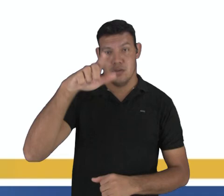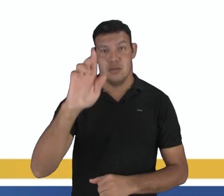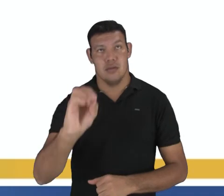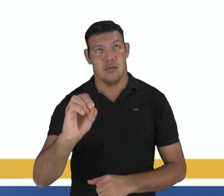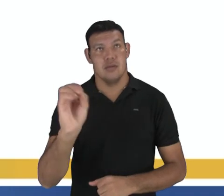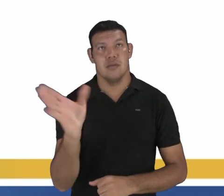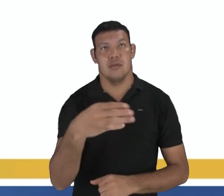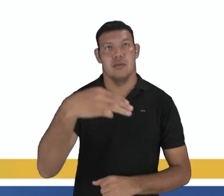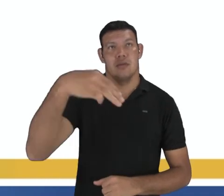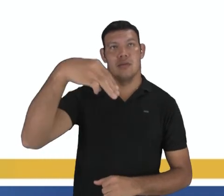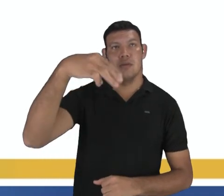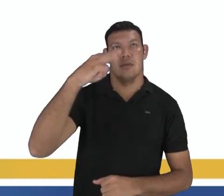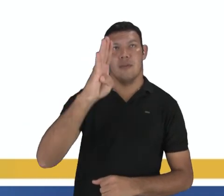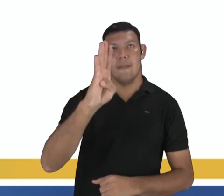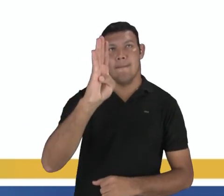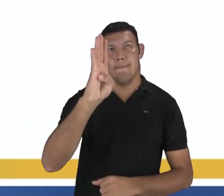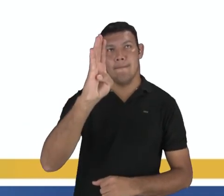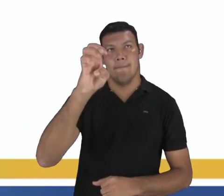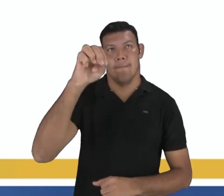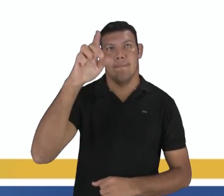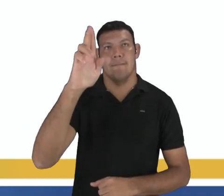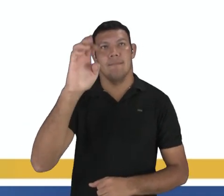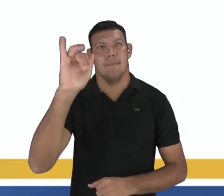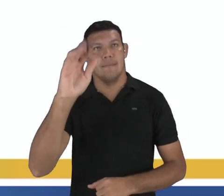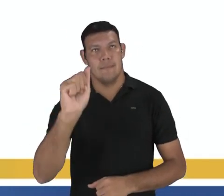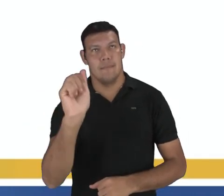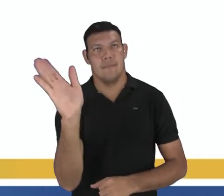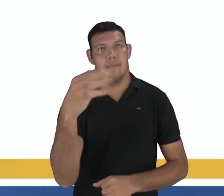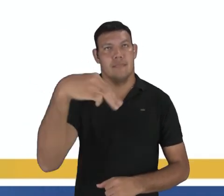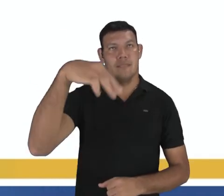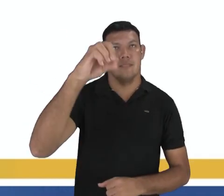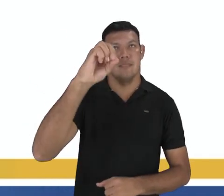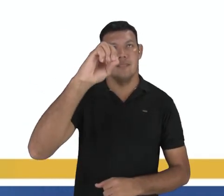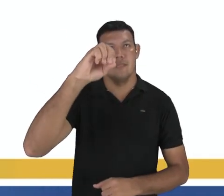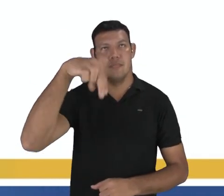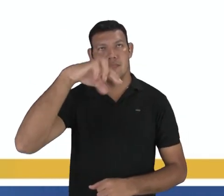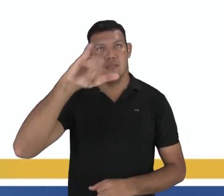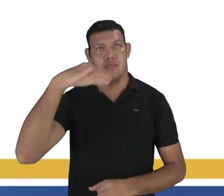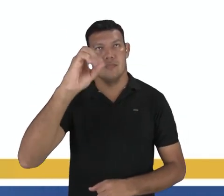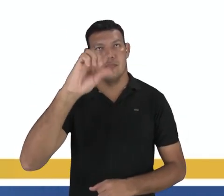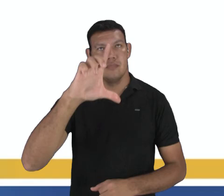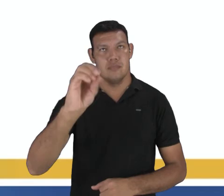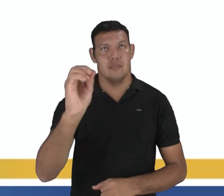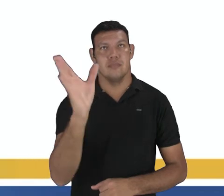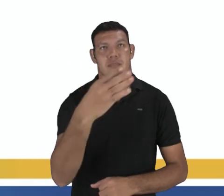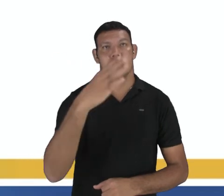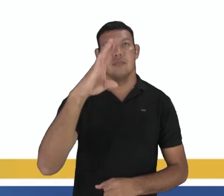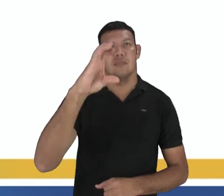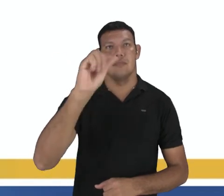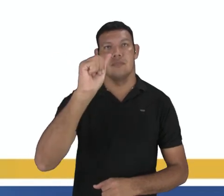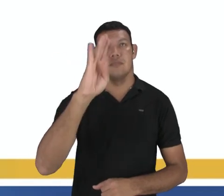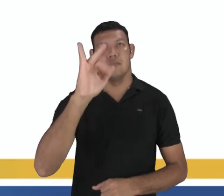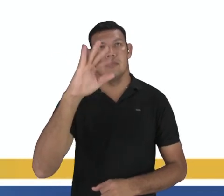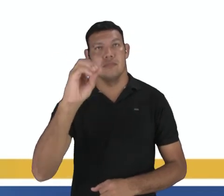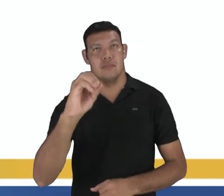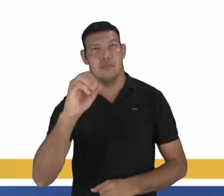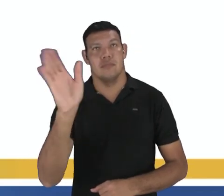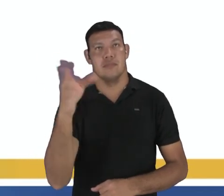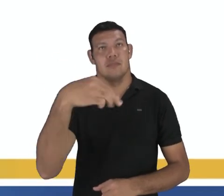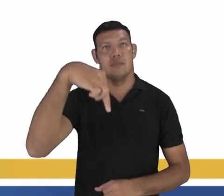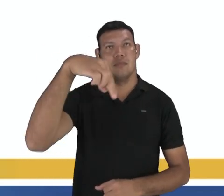Benguela Mojolo, Cabinda, Mina Quiloa, Rebolo, né? Palavras. O